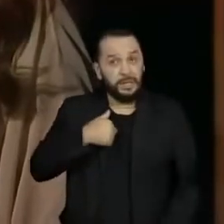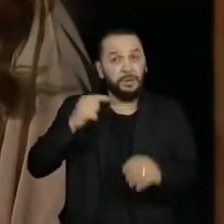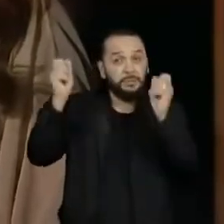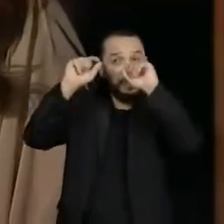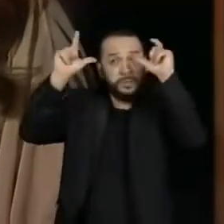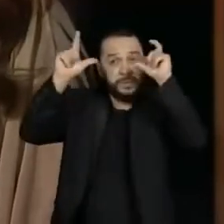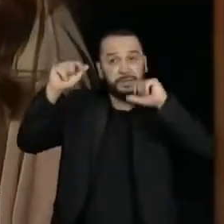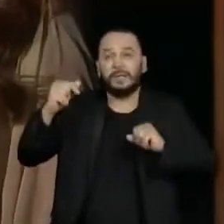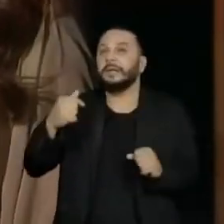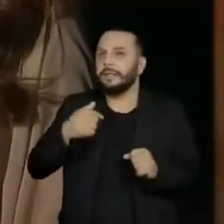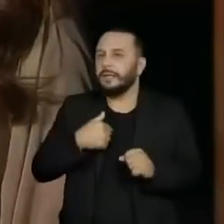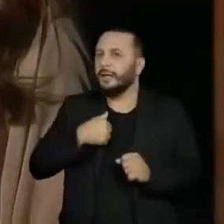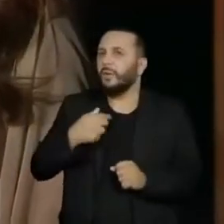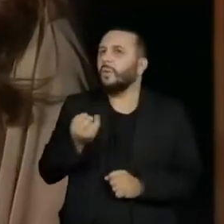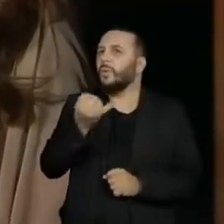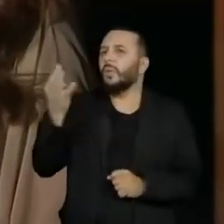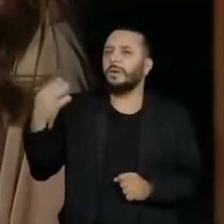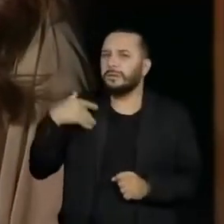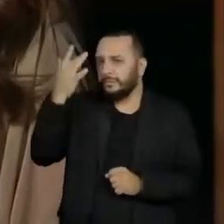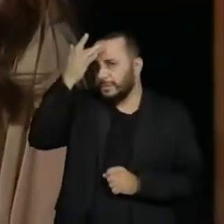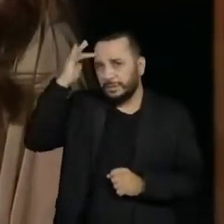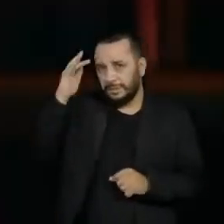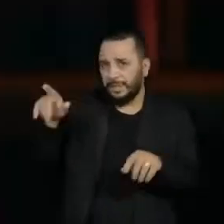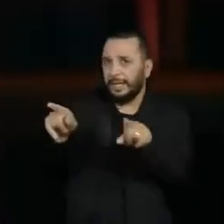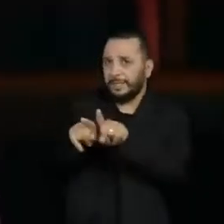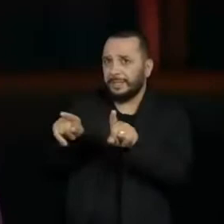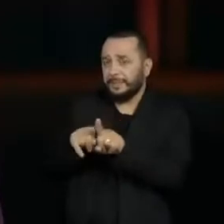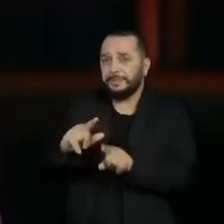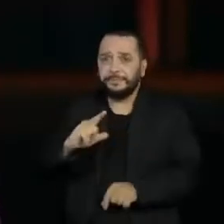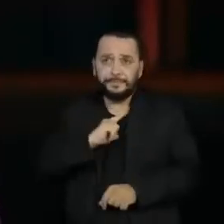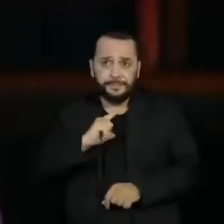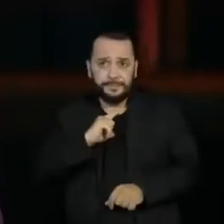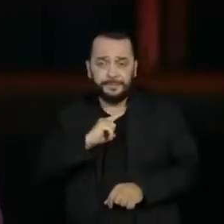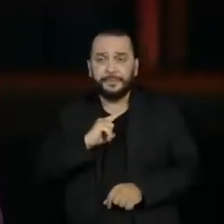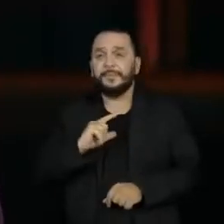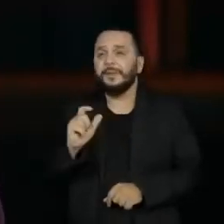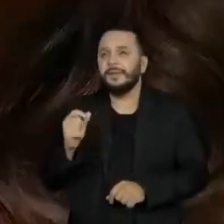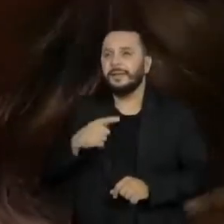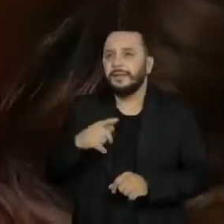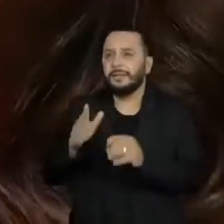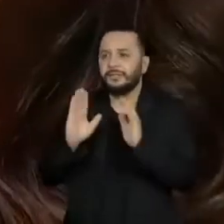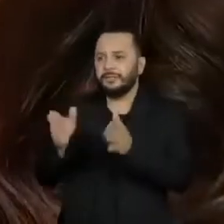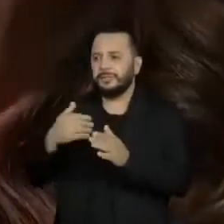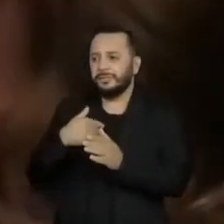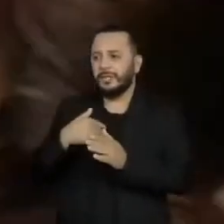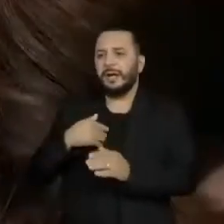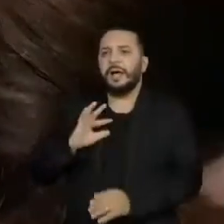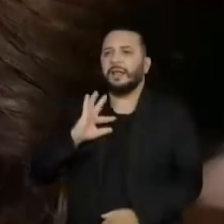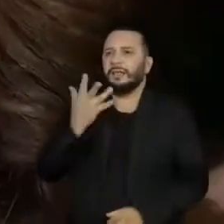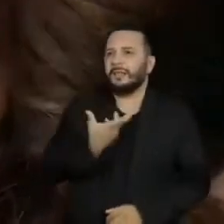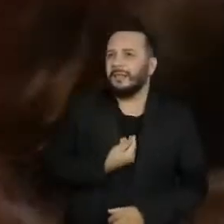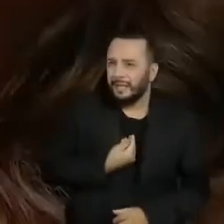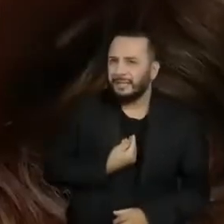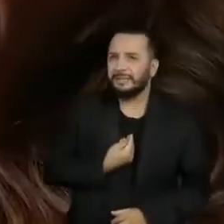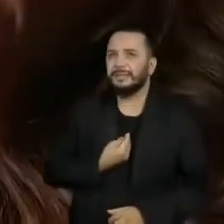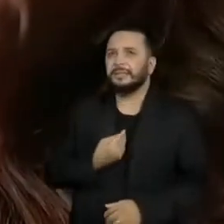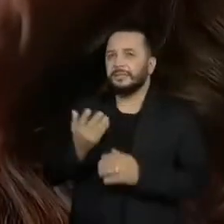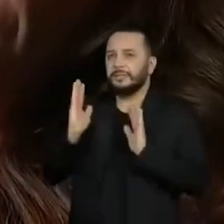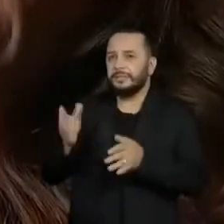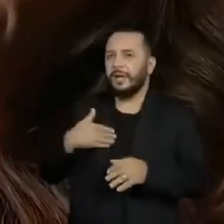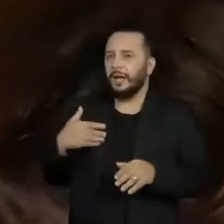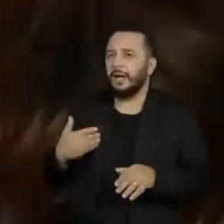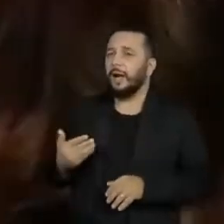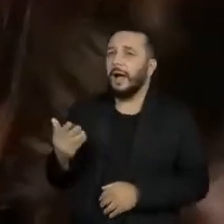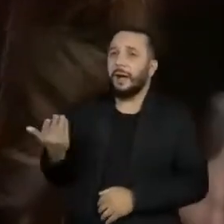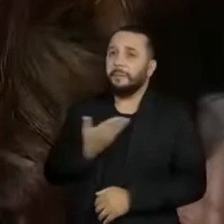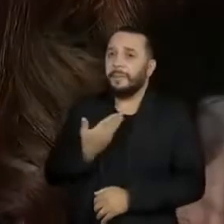quantidade, com quantos casos de transexualidade existiam. Tipo, o João, uma amiga, melhor amiga dele, pré-escola, ia